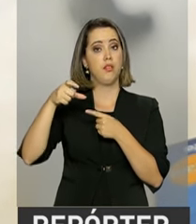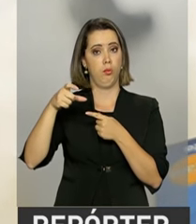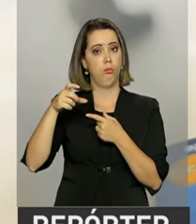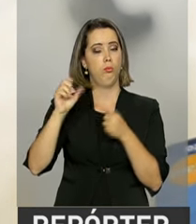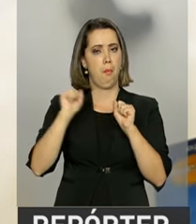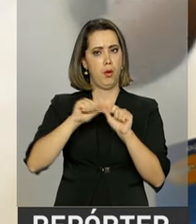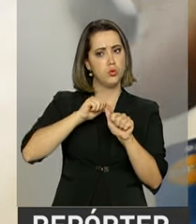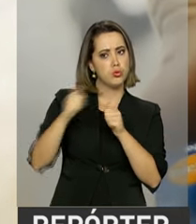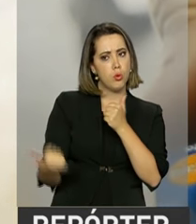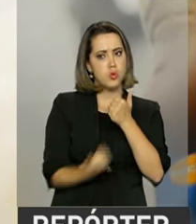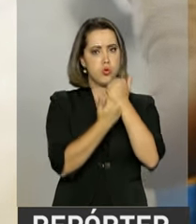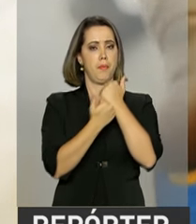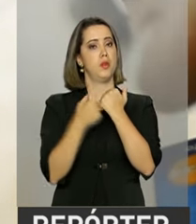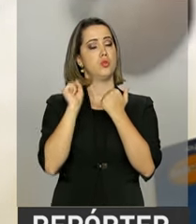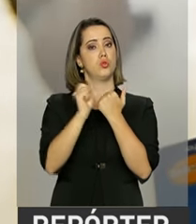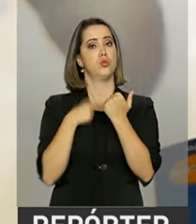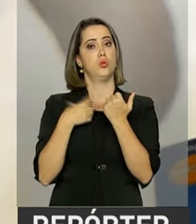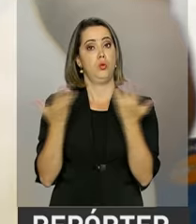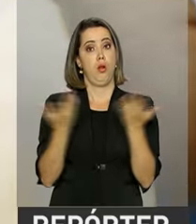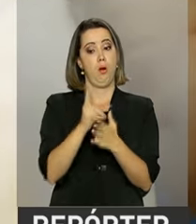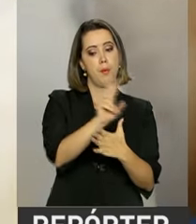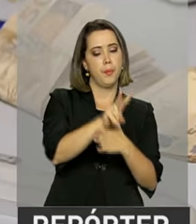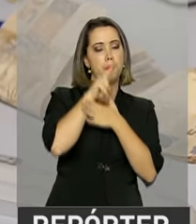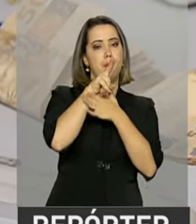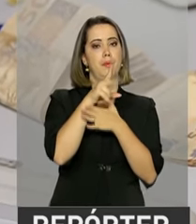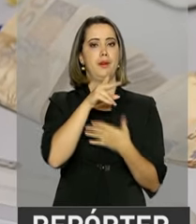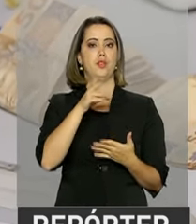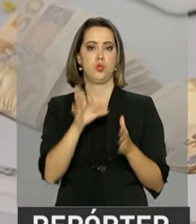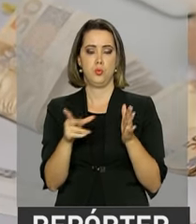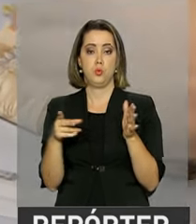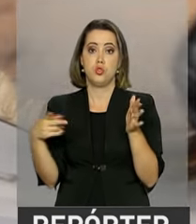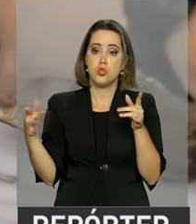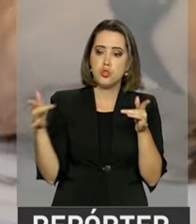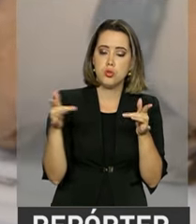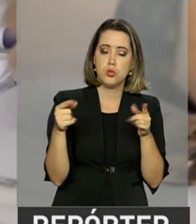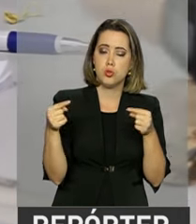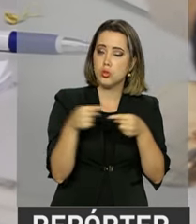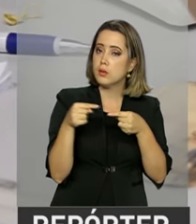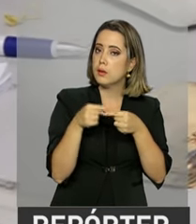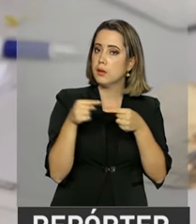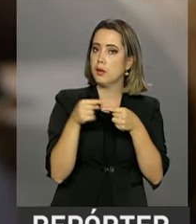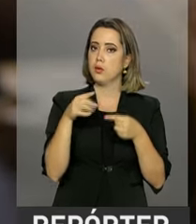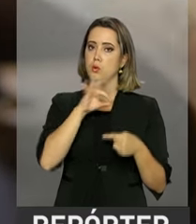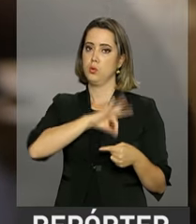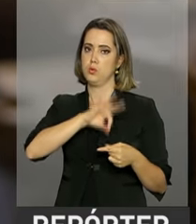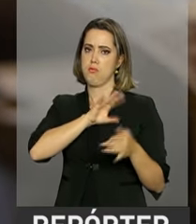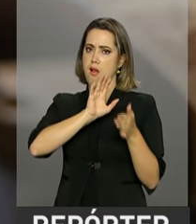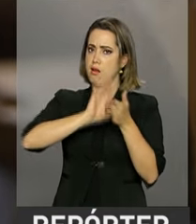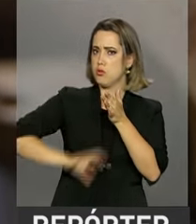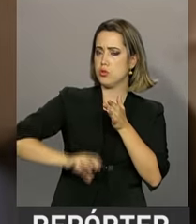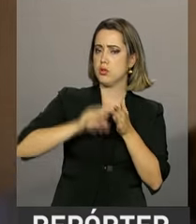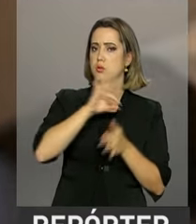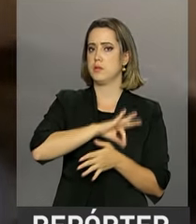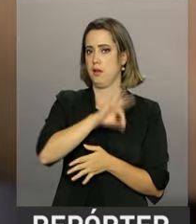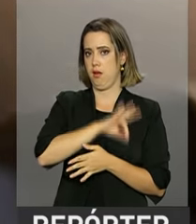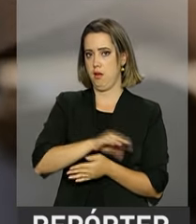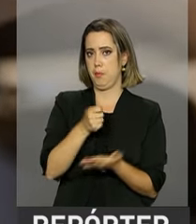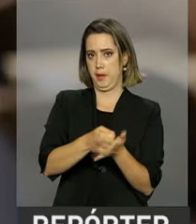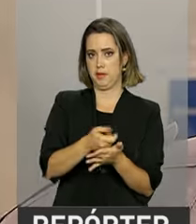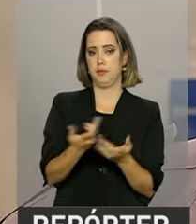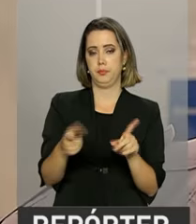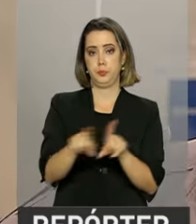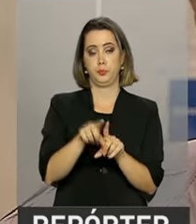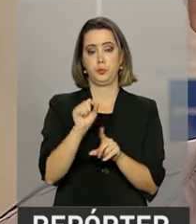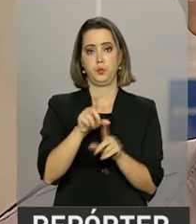substituir esse crédito pelo consignado uma modalidade de operação que tem o menor custo do mercado